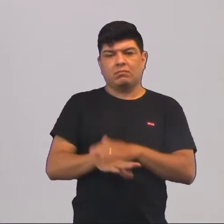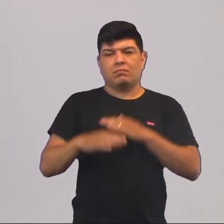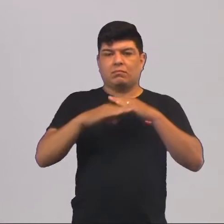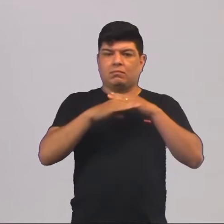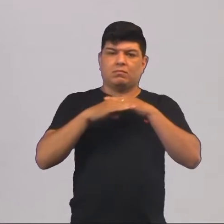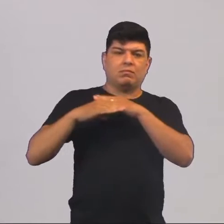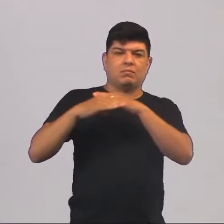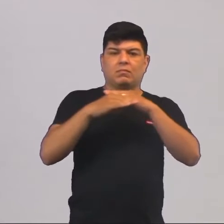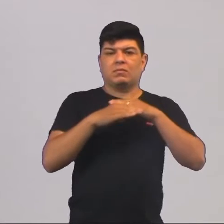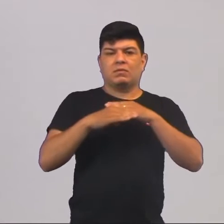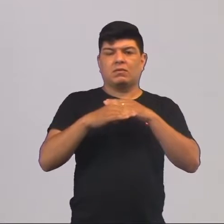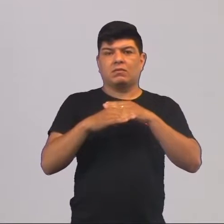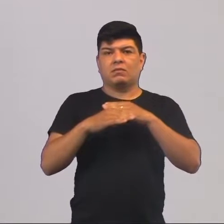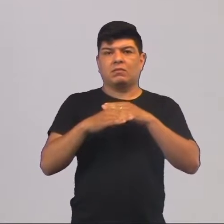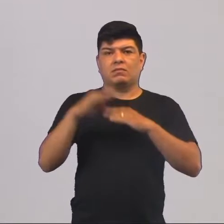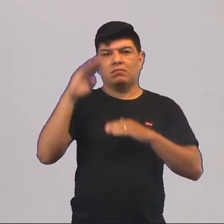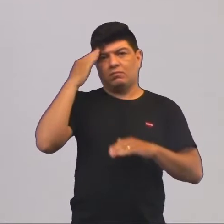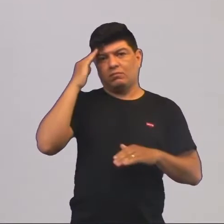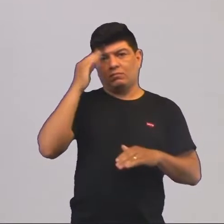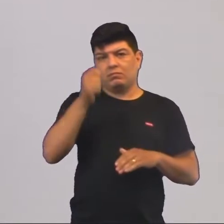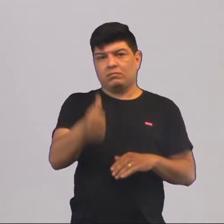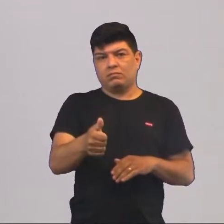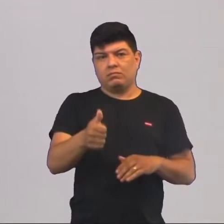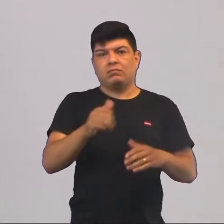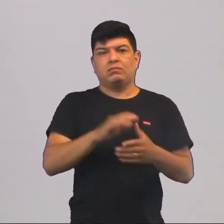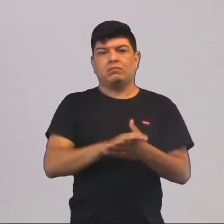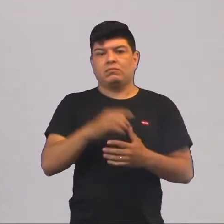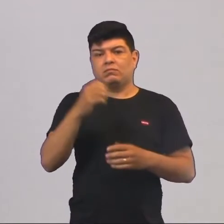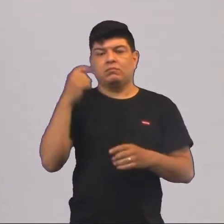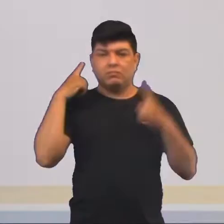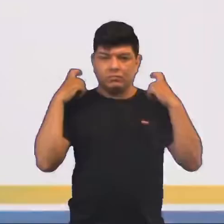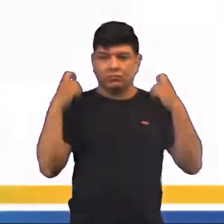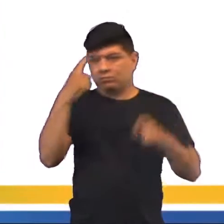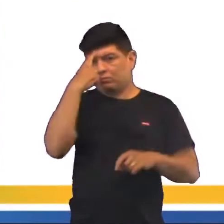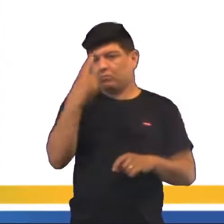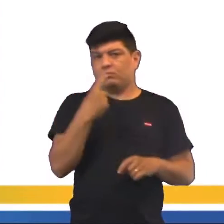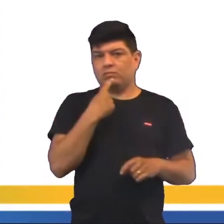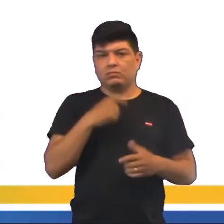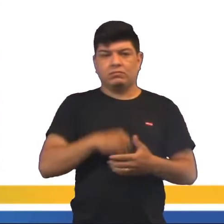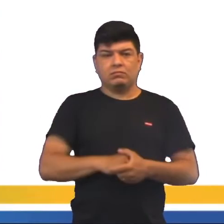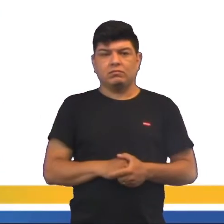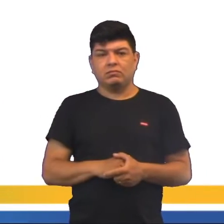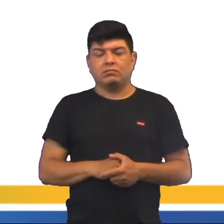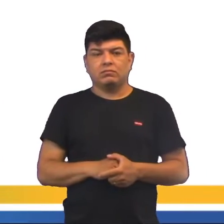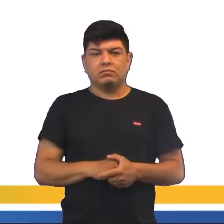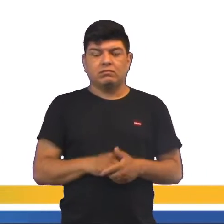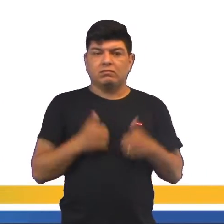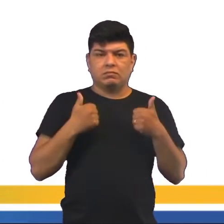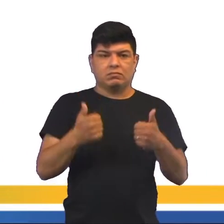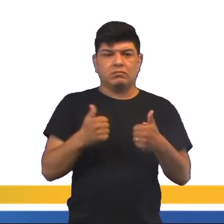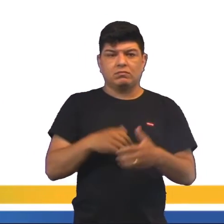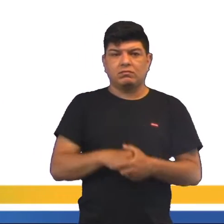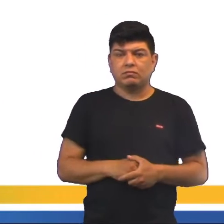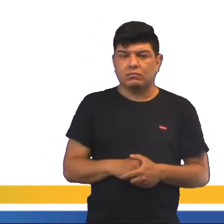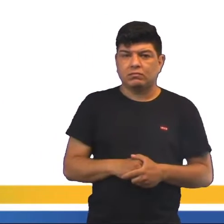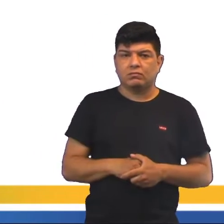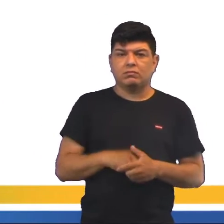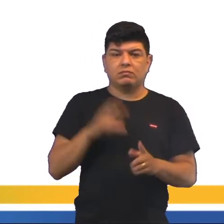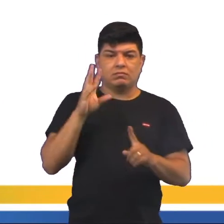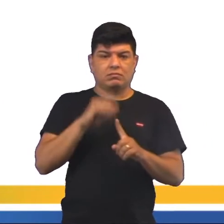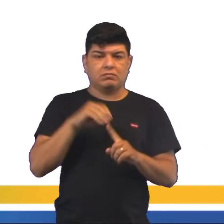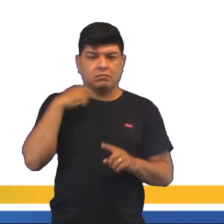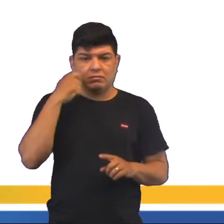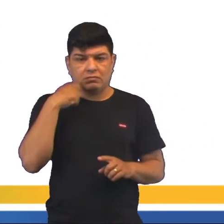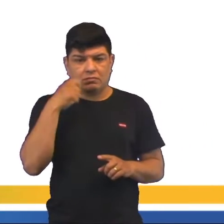parâmetro aí, para a gente entender um pouquinho sobre som e imagem. Tranquilo? Beleza? O objetivo do autor é discutir